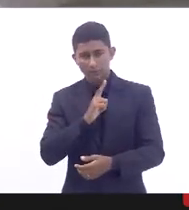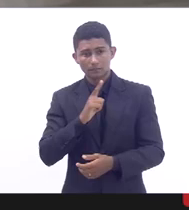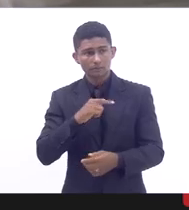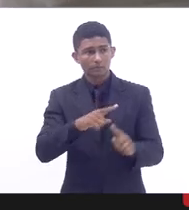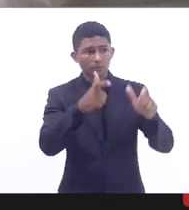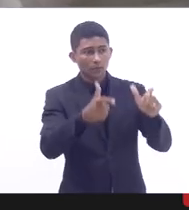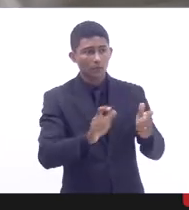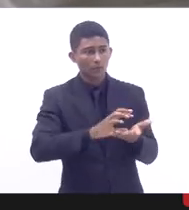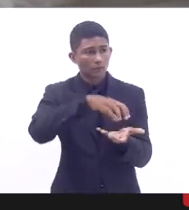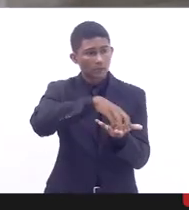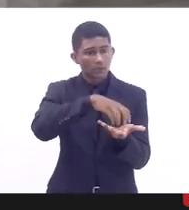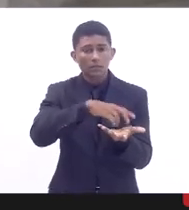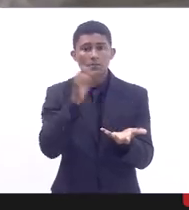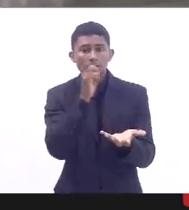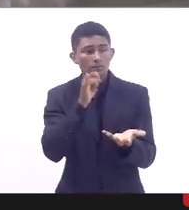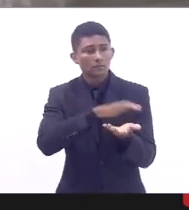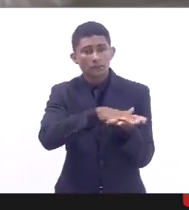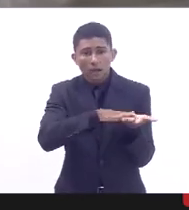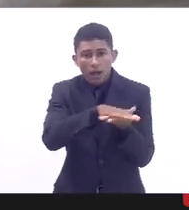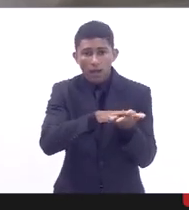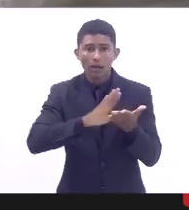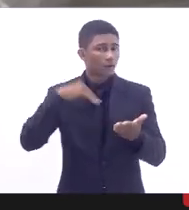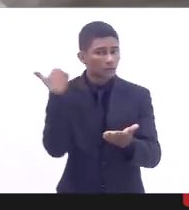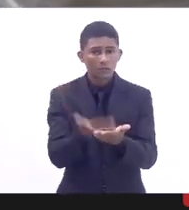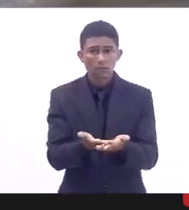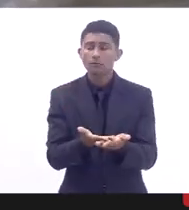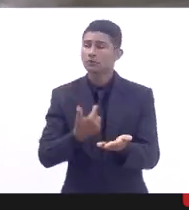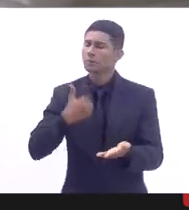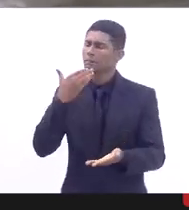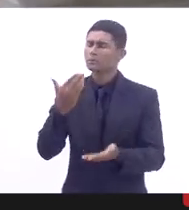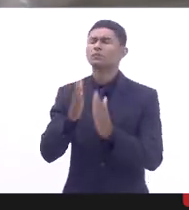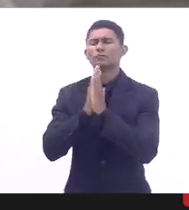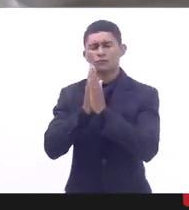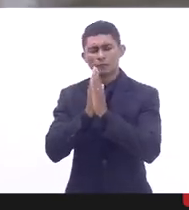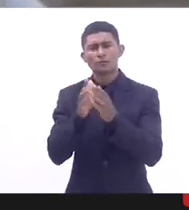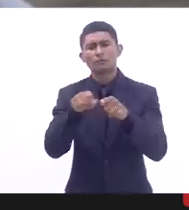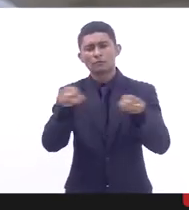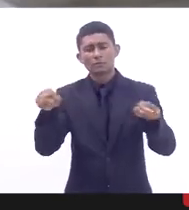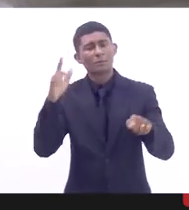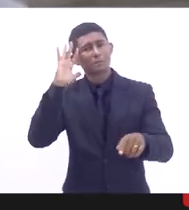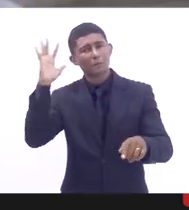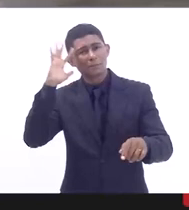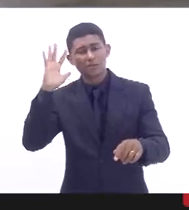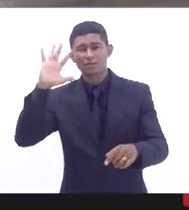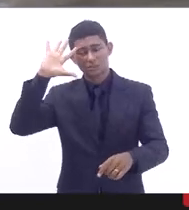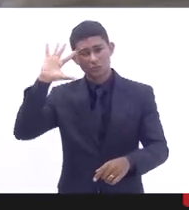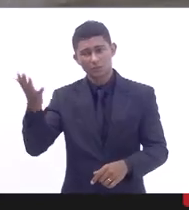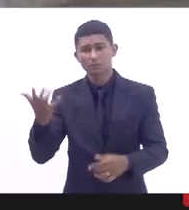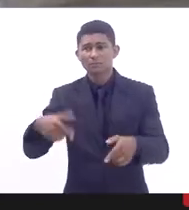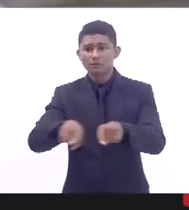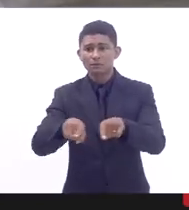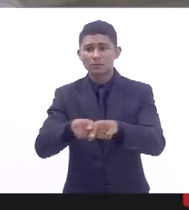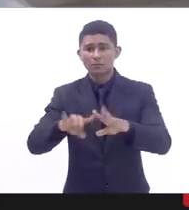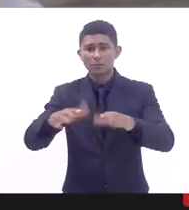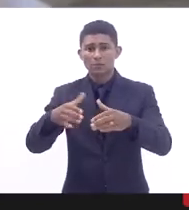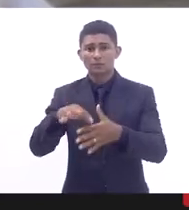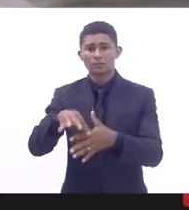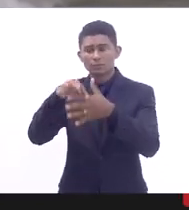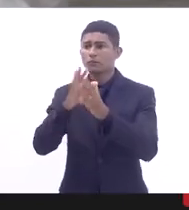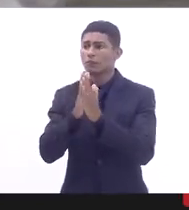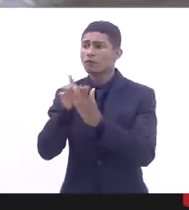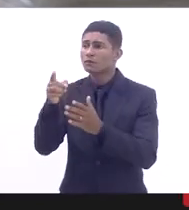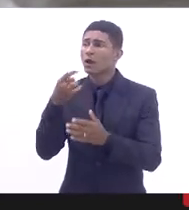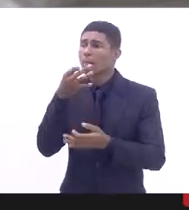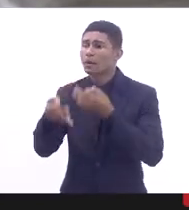Universidade que não funciona então eu queria reivindicar que a gente pudesse pensar ou solução sobre isso que eu reparei que os reconhece condicional final da fala